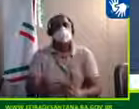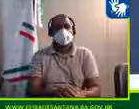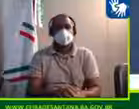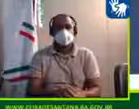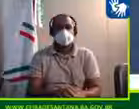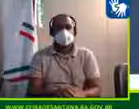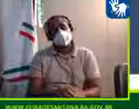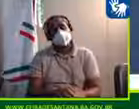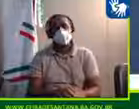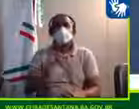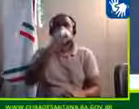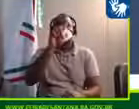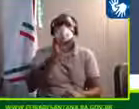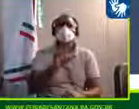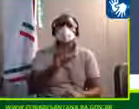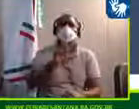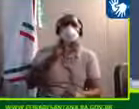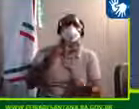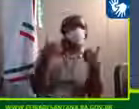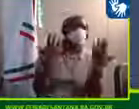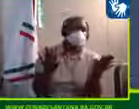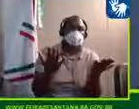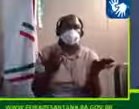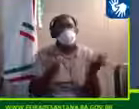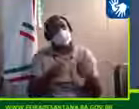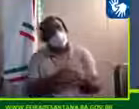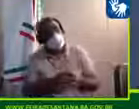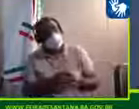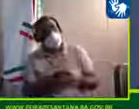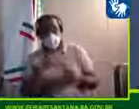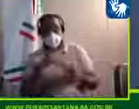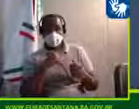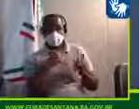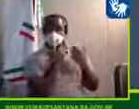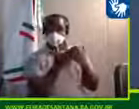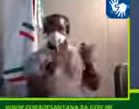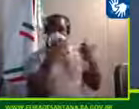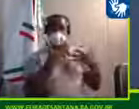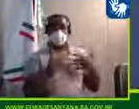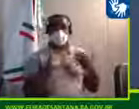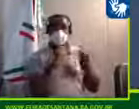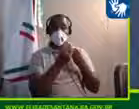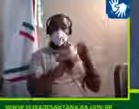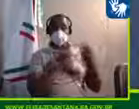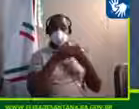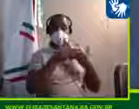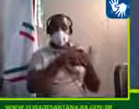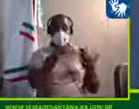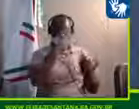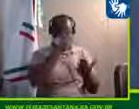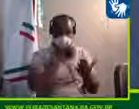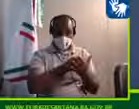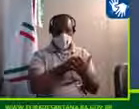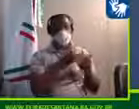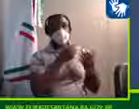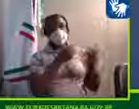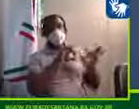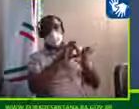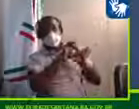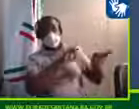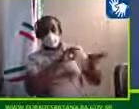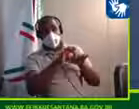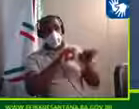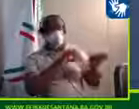Existe uma previsão para isso, prefeito? Estaremos discutindo essa semana alguns protocolos específicos para essas áreas, como também